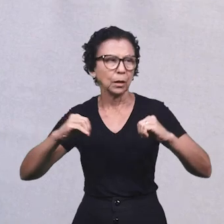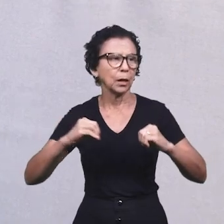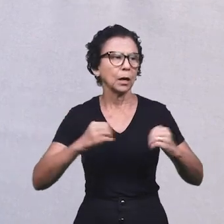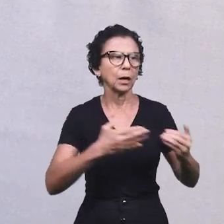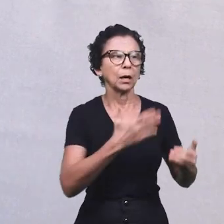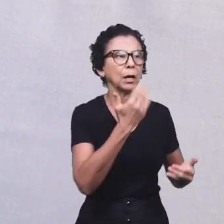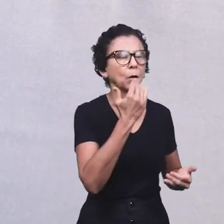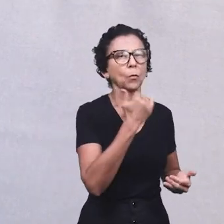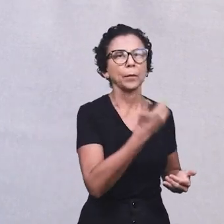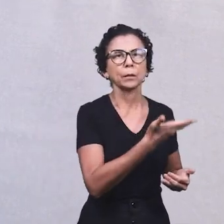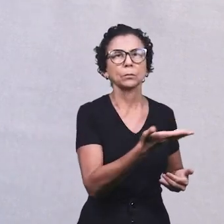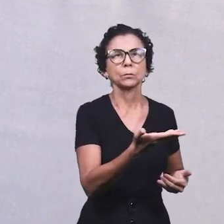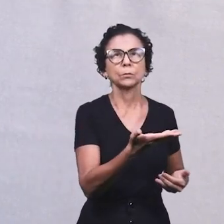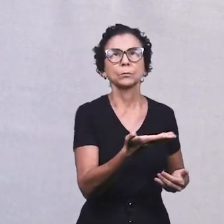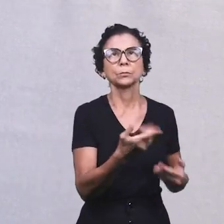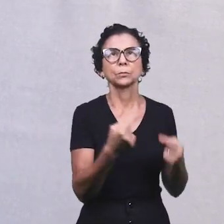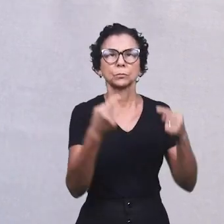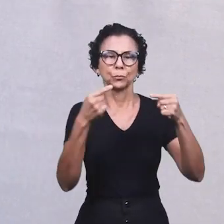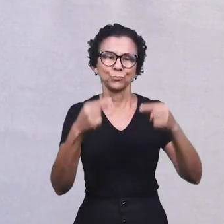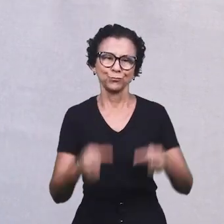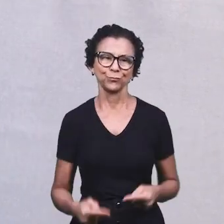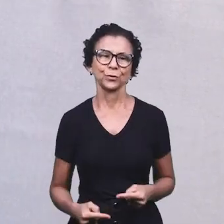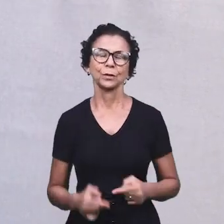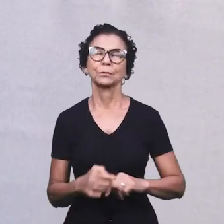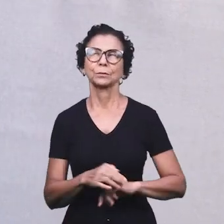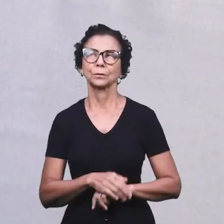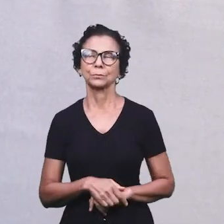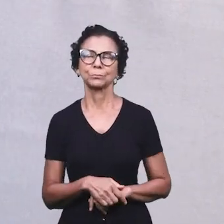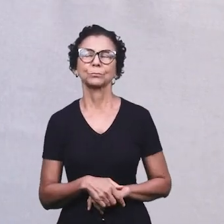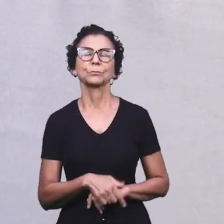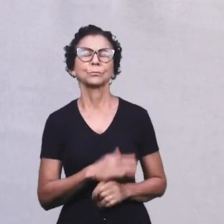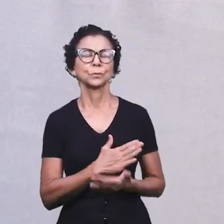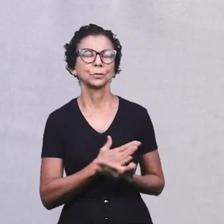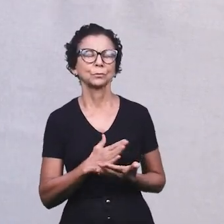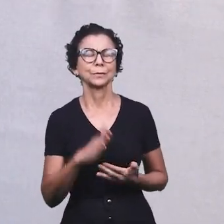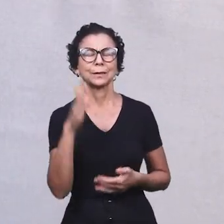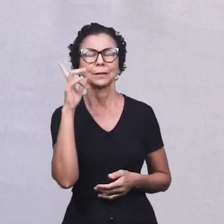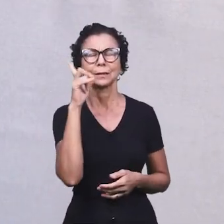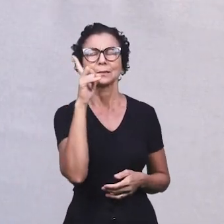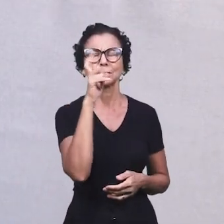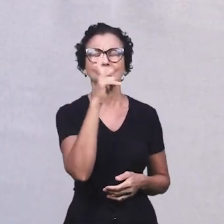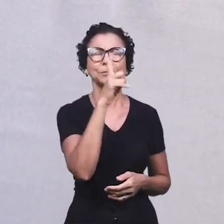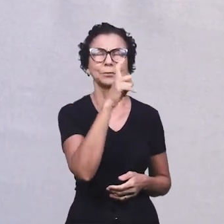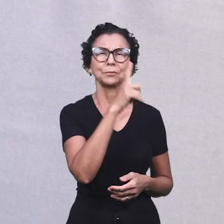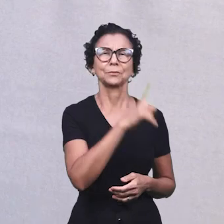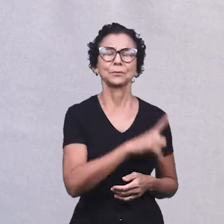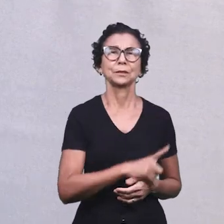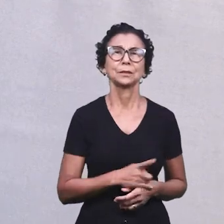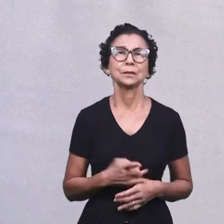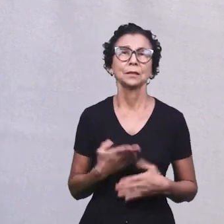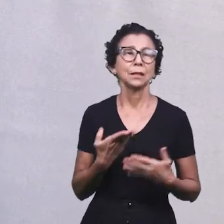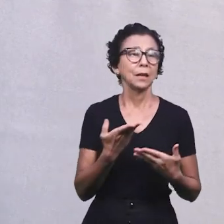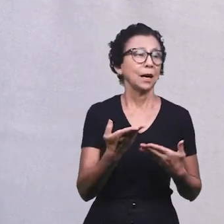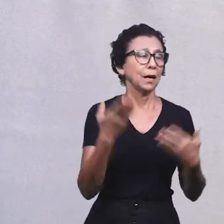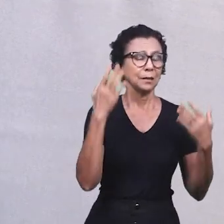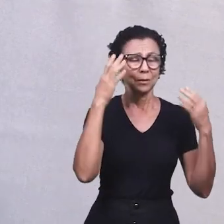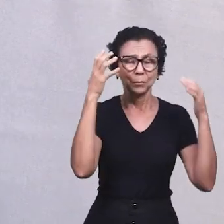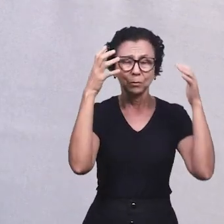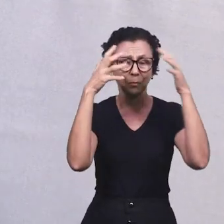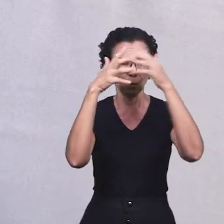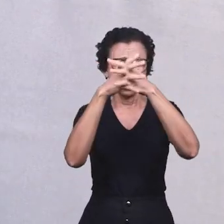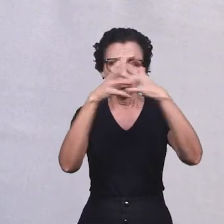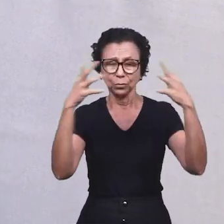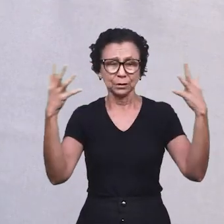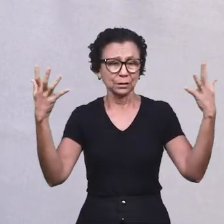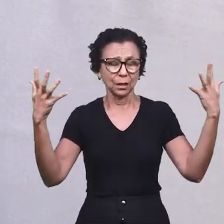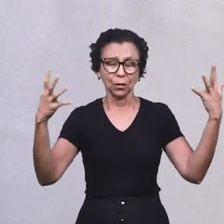ver, aquilo já foi consumido para sua casa. Então, o desafio no início realmente é muito grande e, inclusive, você acaba